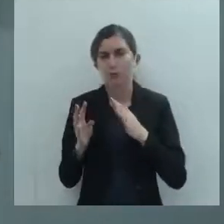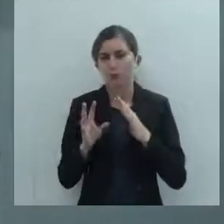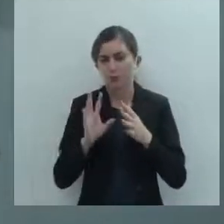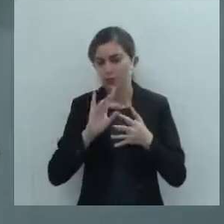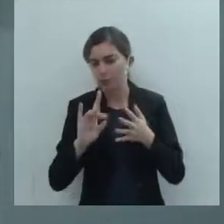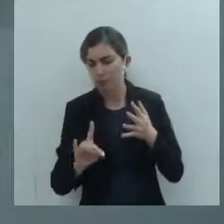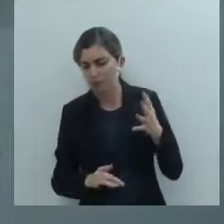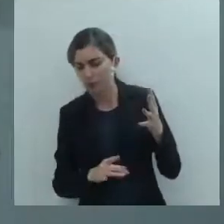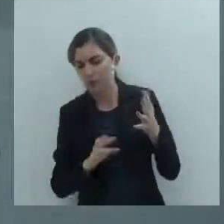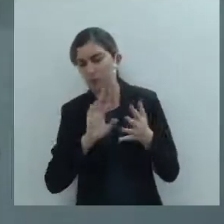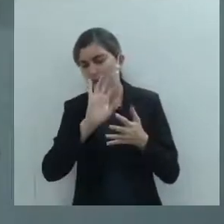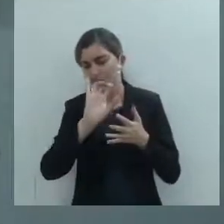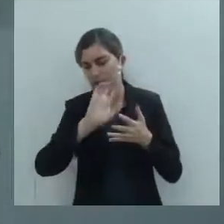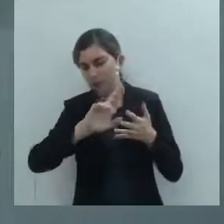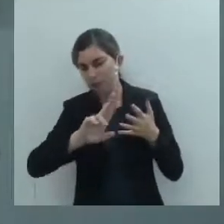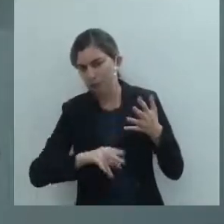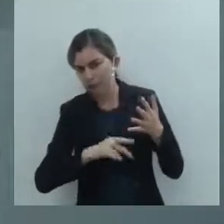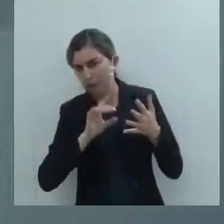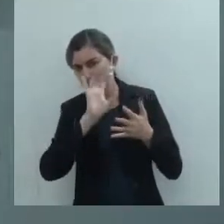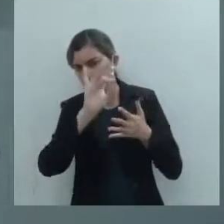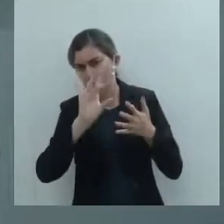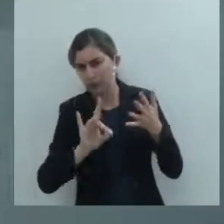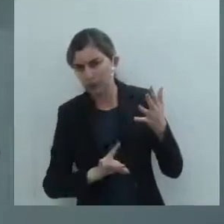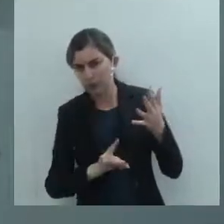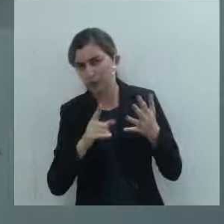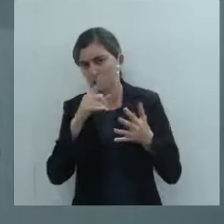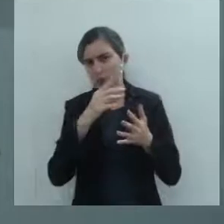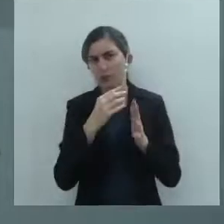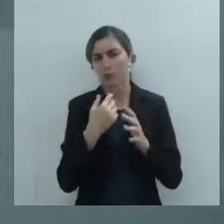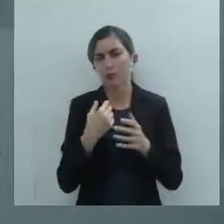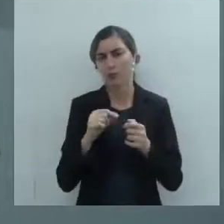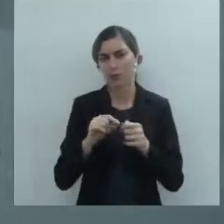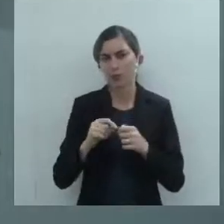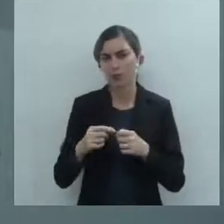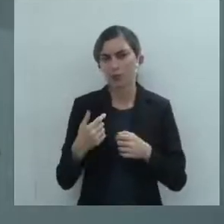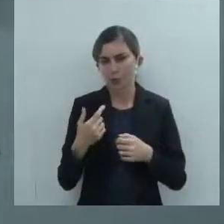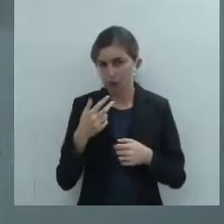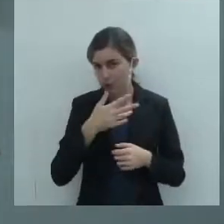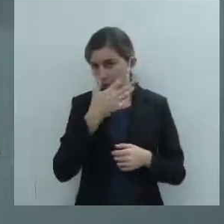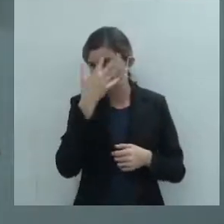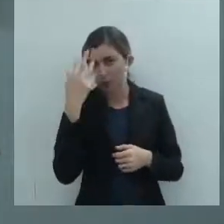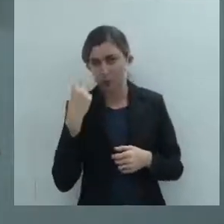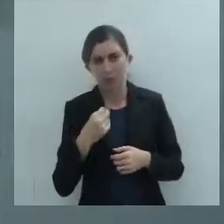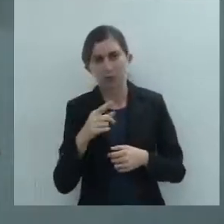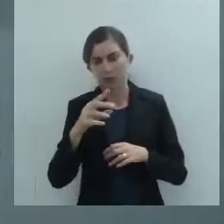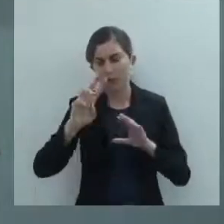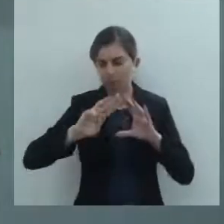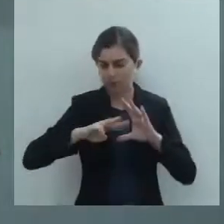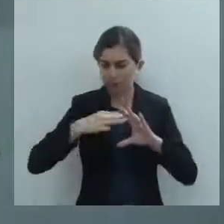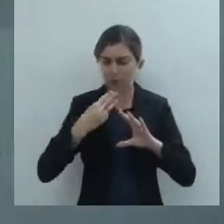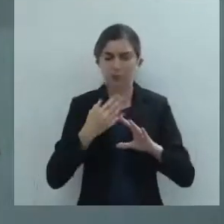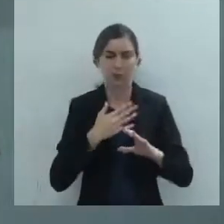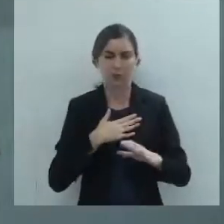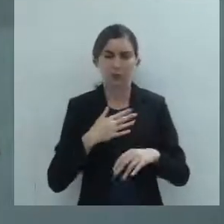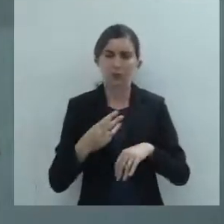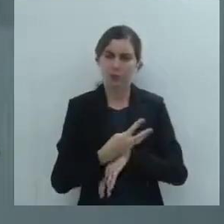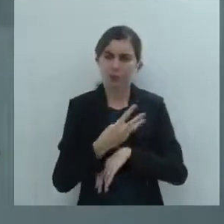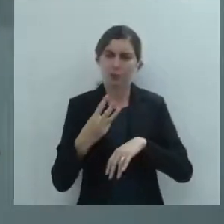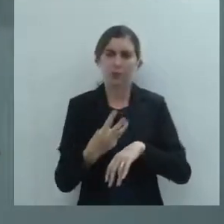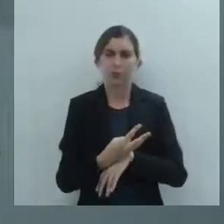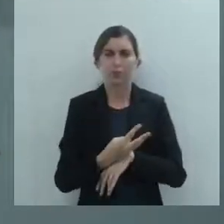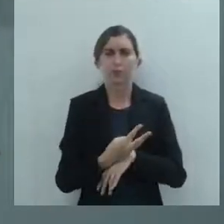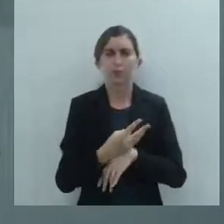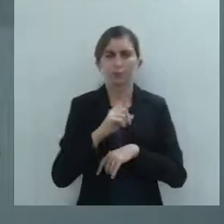peculiaridades de cada uma de cada um desses moldes de produção e não esquece de mandar para gente o nosso WhatsApp